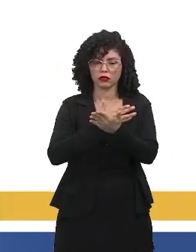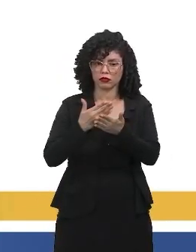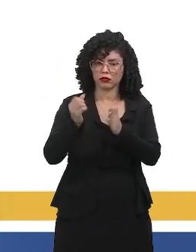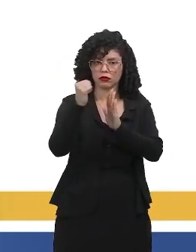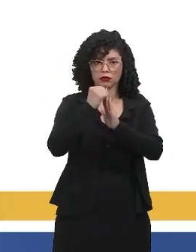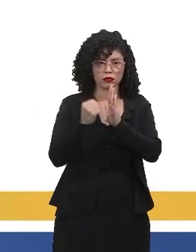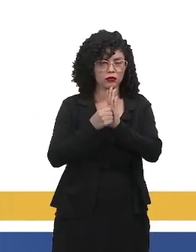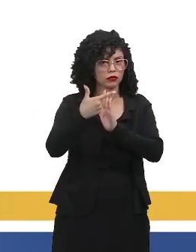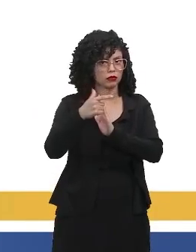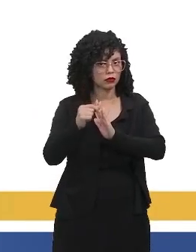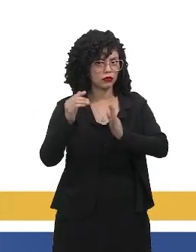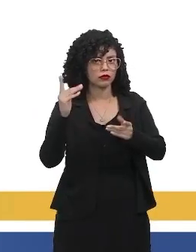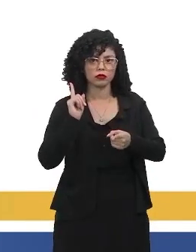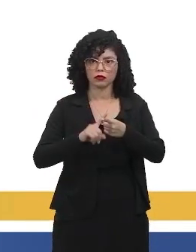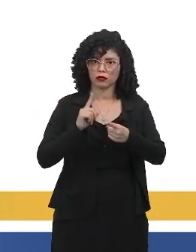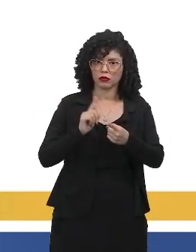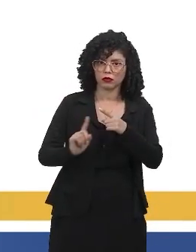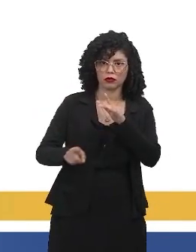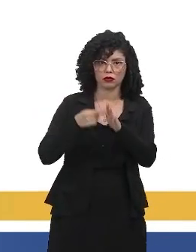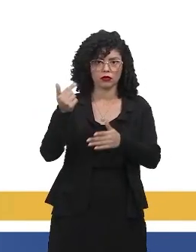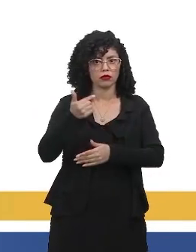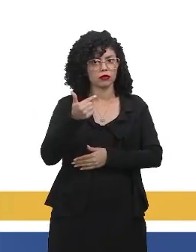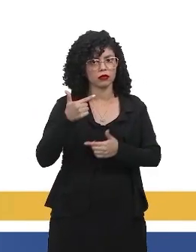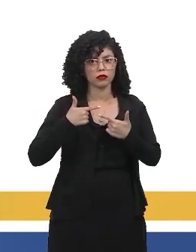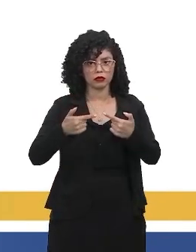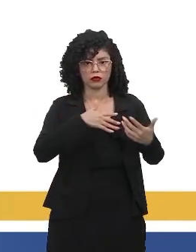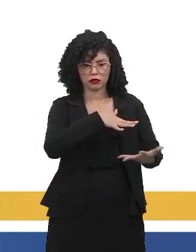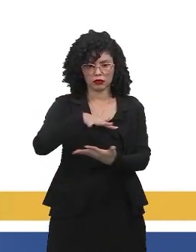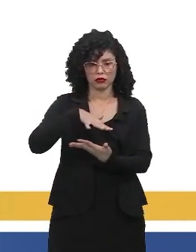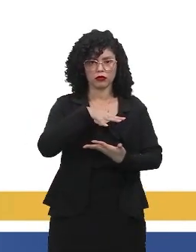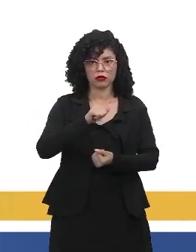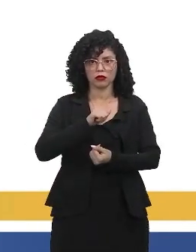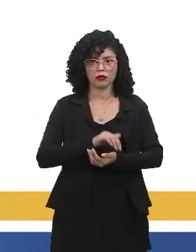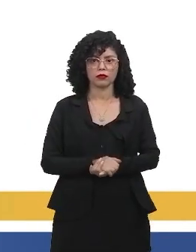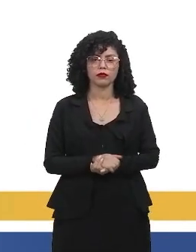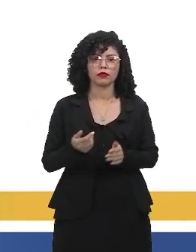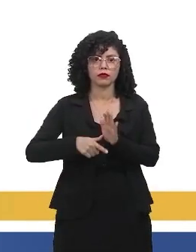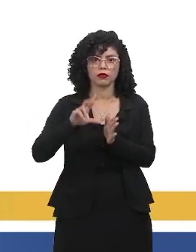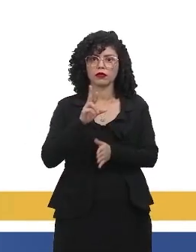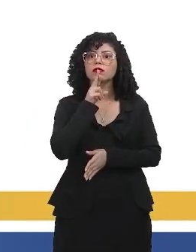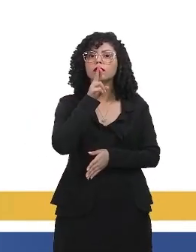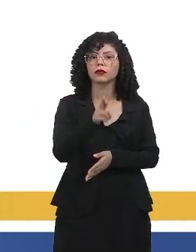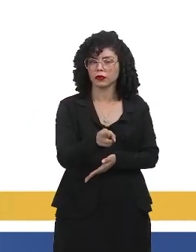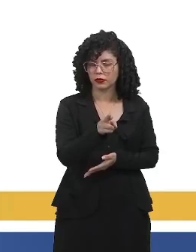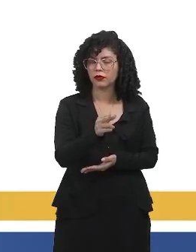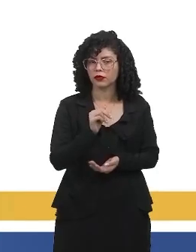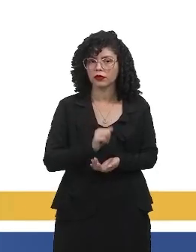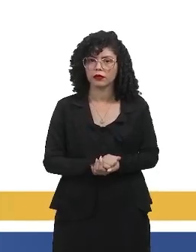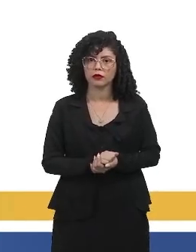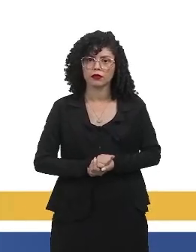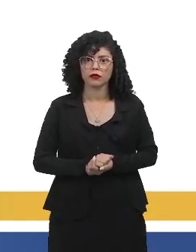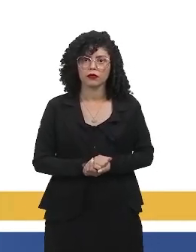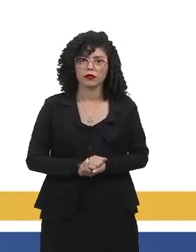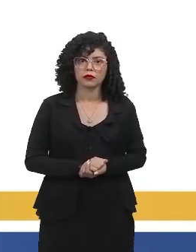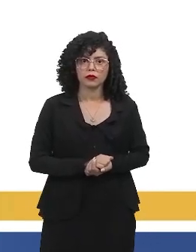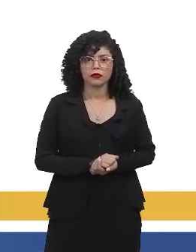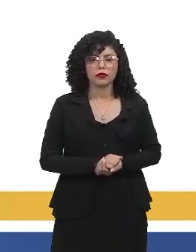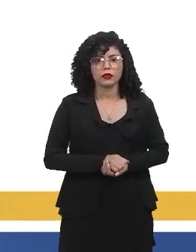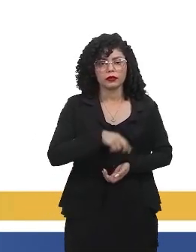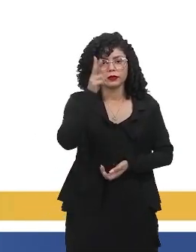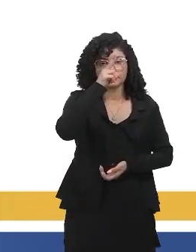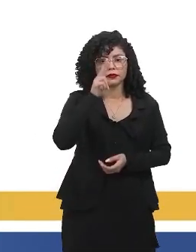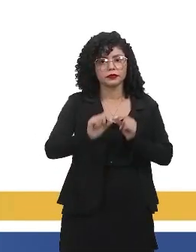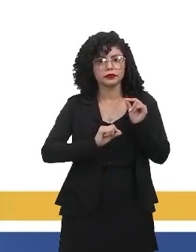século XX, sobretudo por causa da Primeira e Segunda Guerra Mundial. Antes de respondermos essa alternativa, lembrando